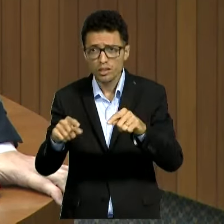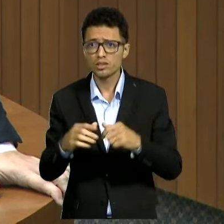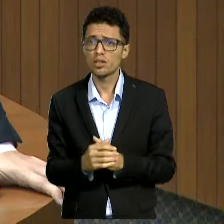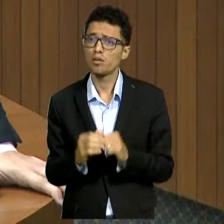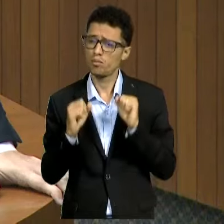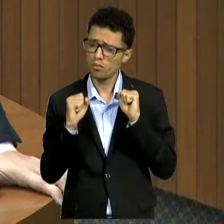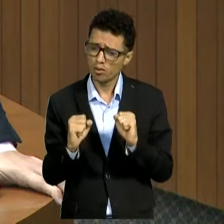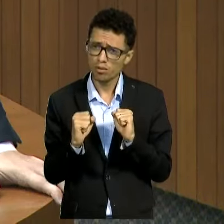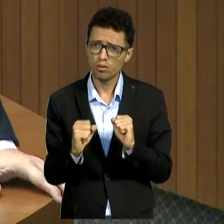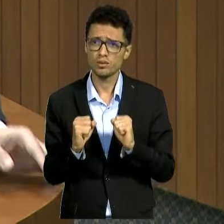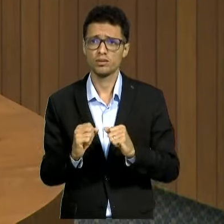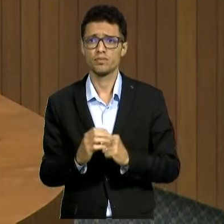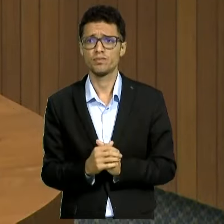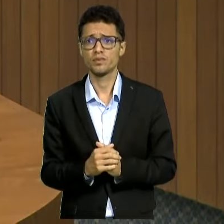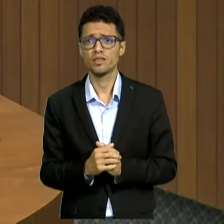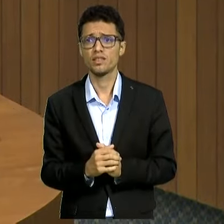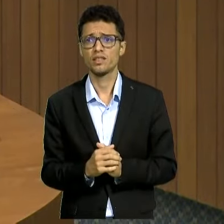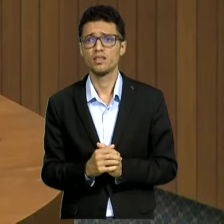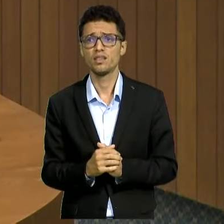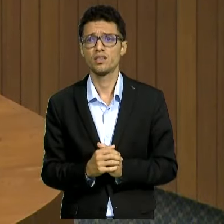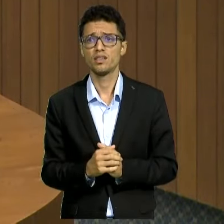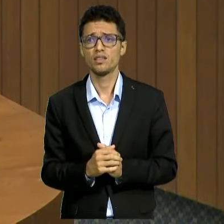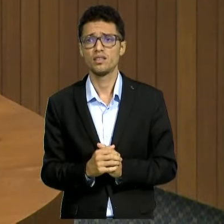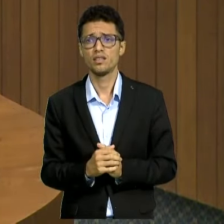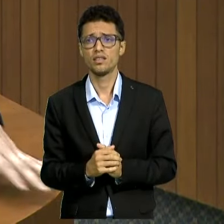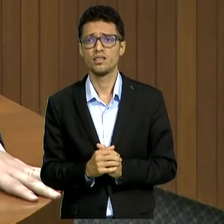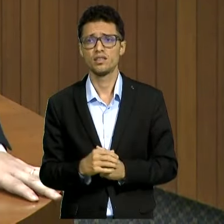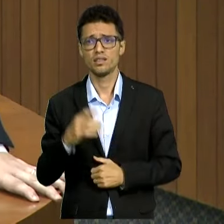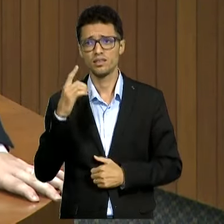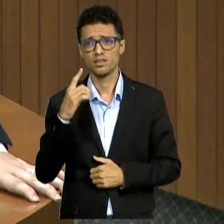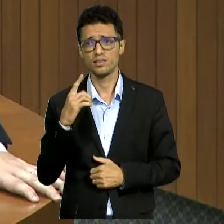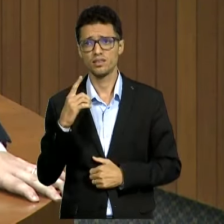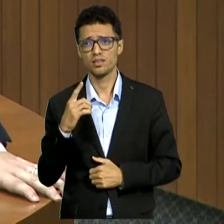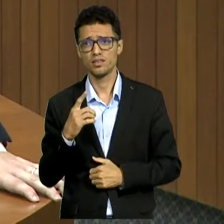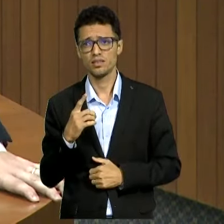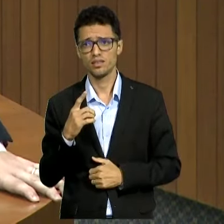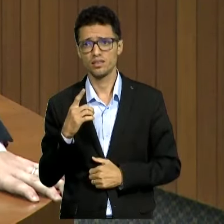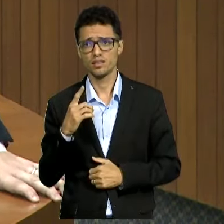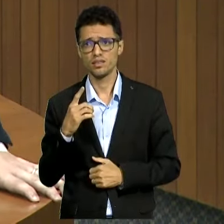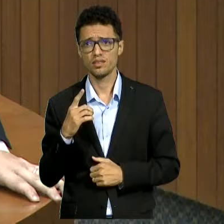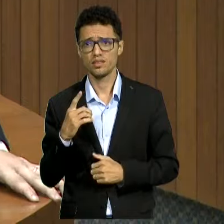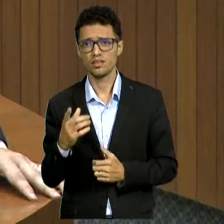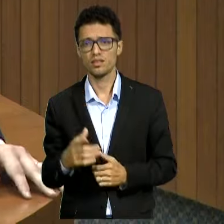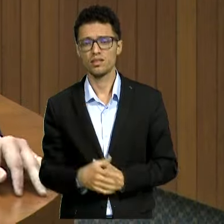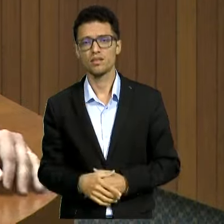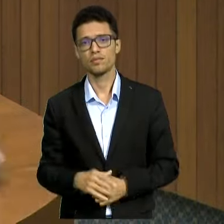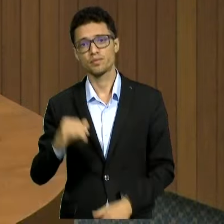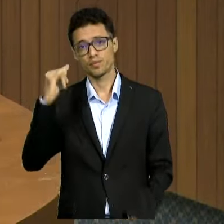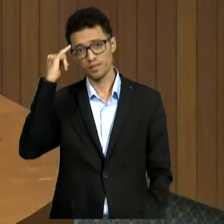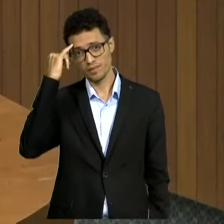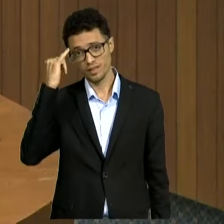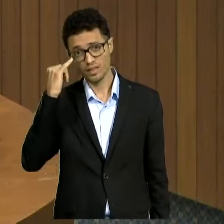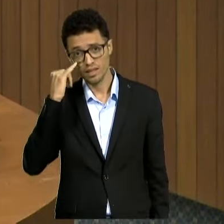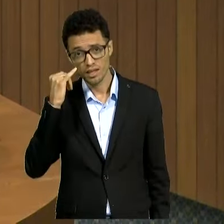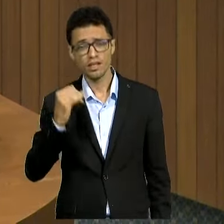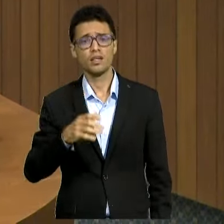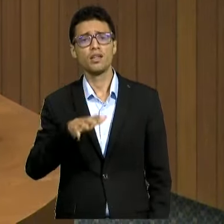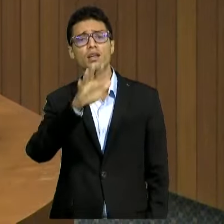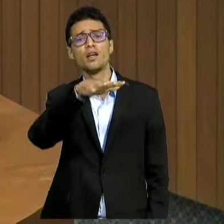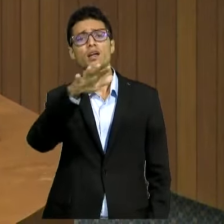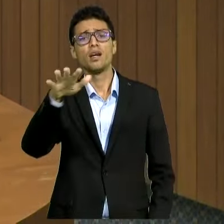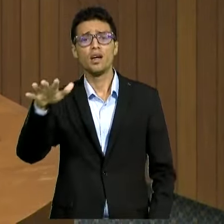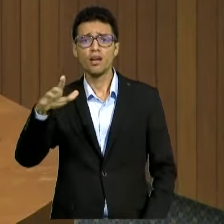fala, deputado Davi... Gente, vamos manter a ordem, senhores deputados.